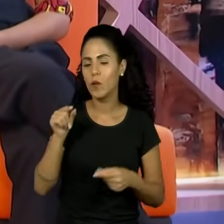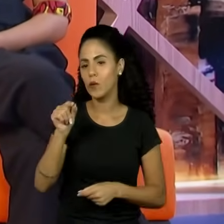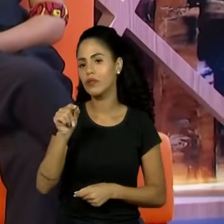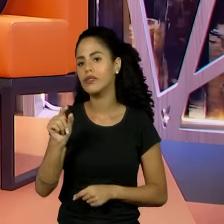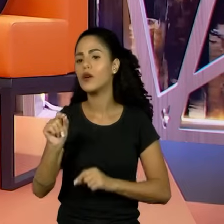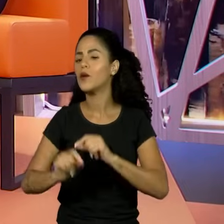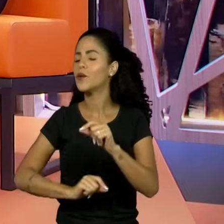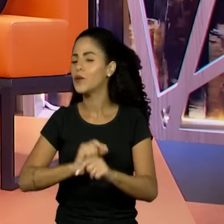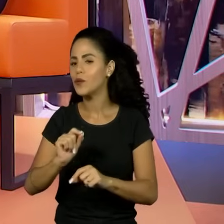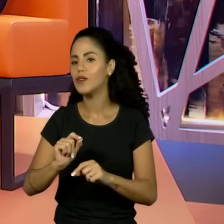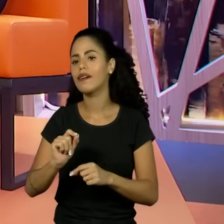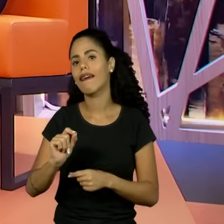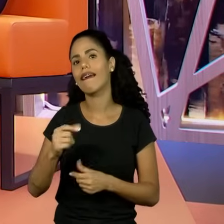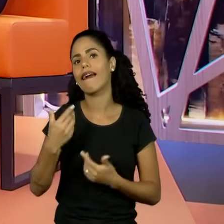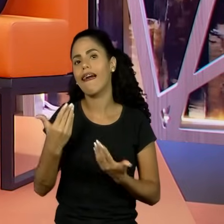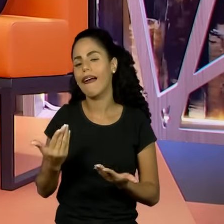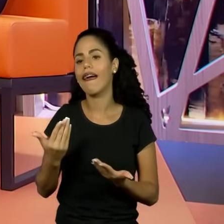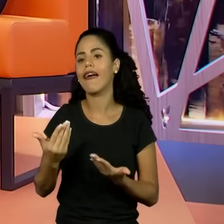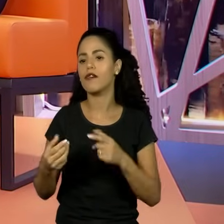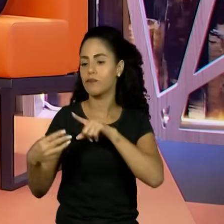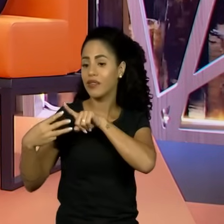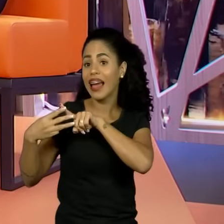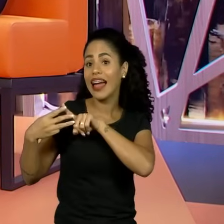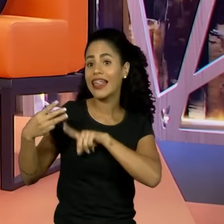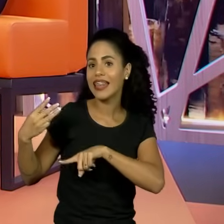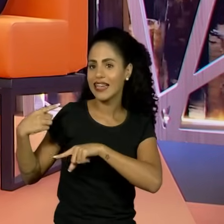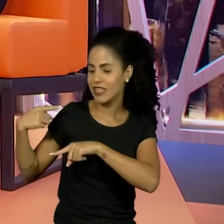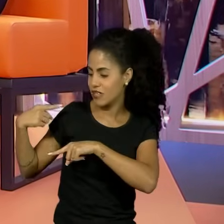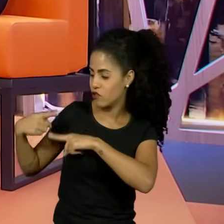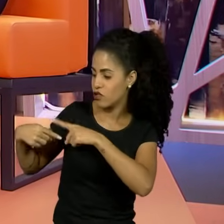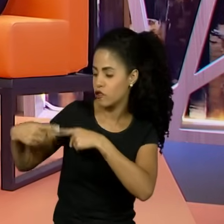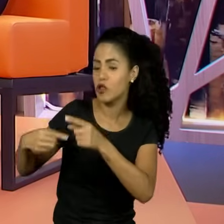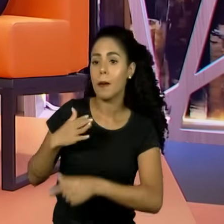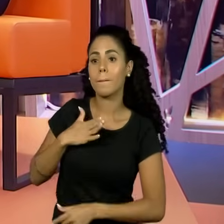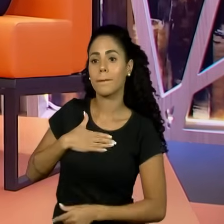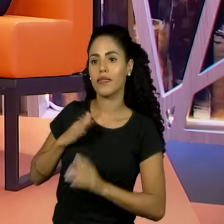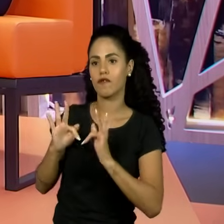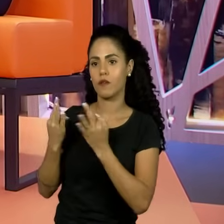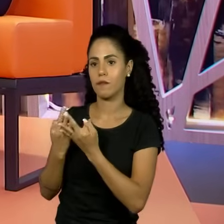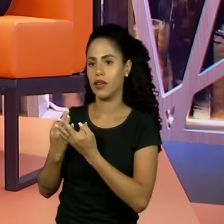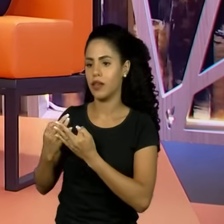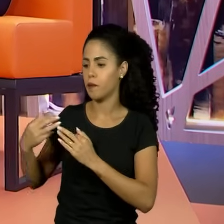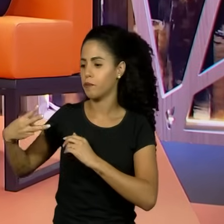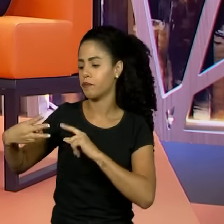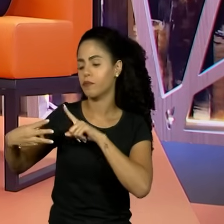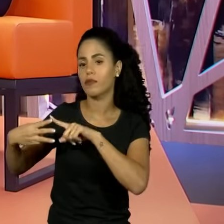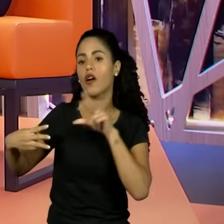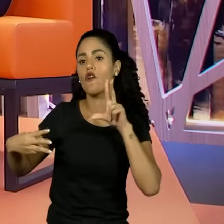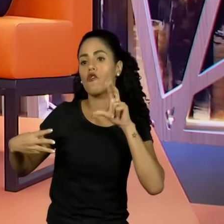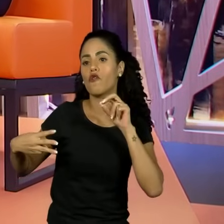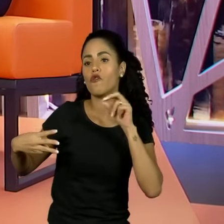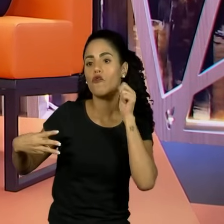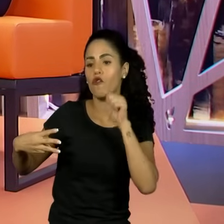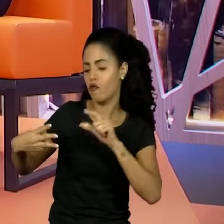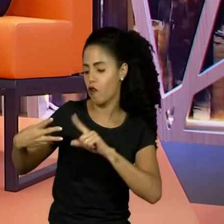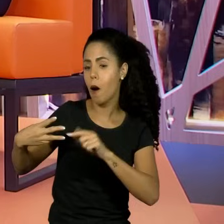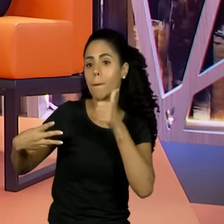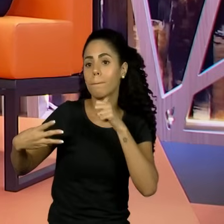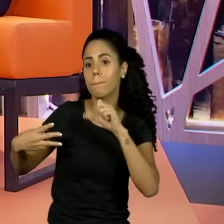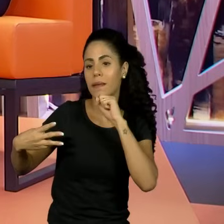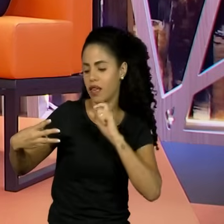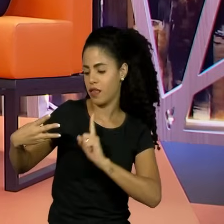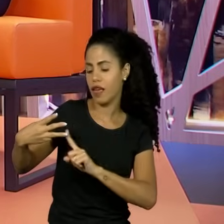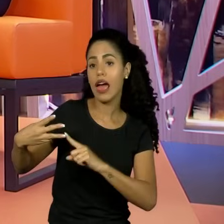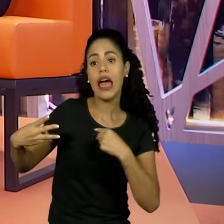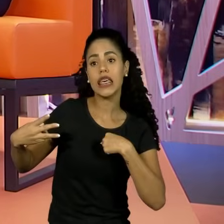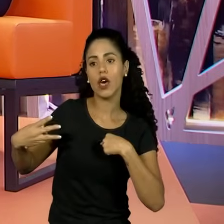Arcade, são as 3 gerações da minha família, assim. Então, a minha avó, a minha mãe e eu. Então, em Sankofa Arcade, em